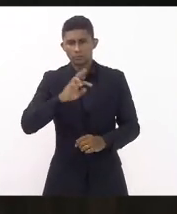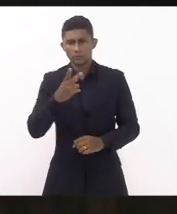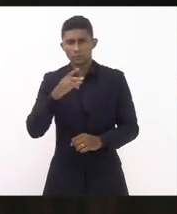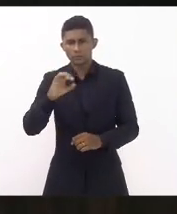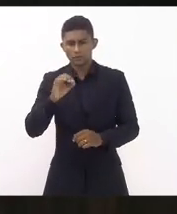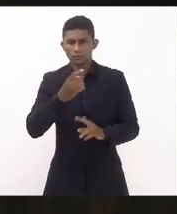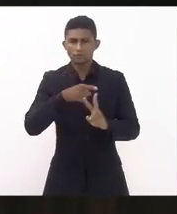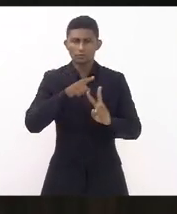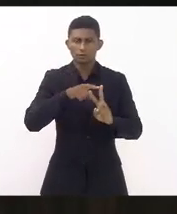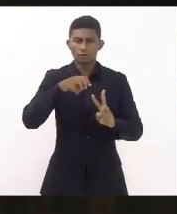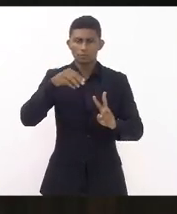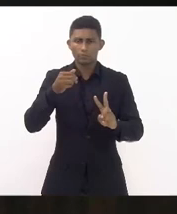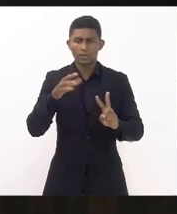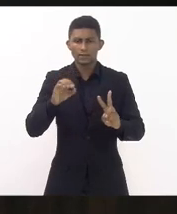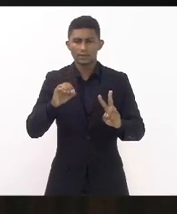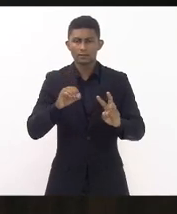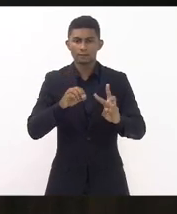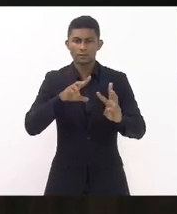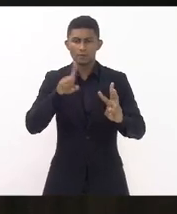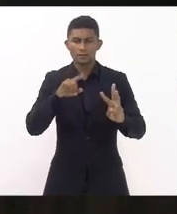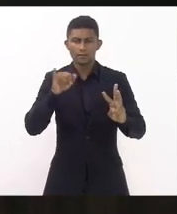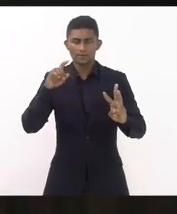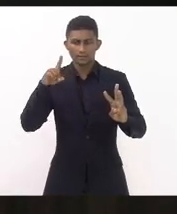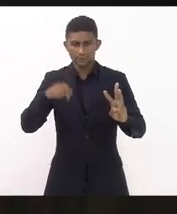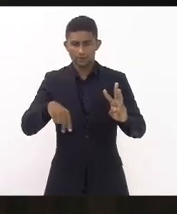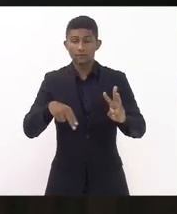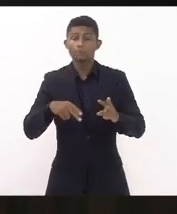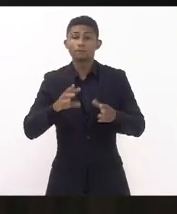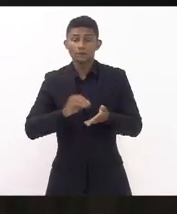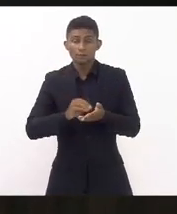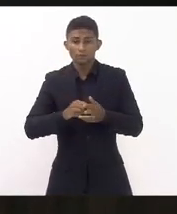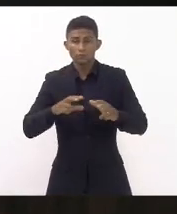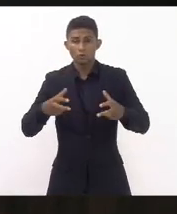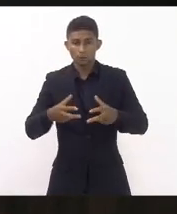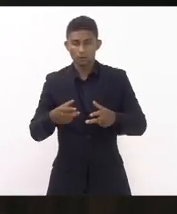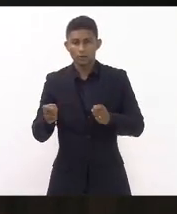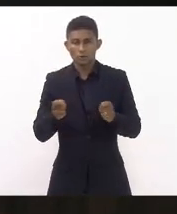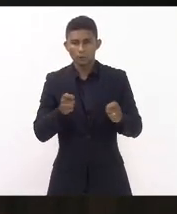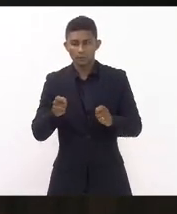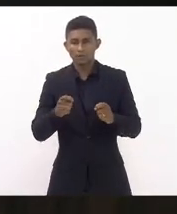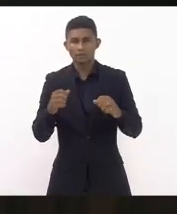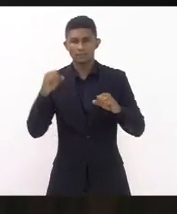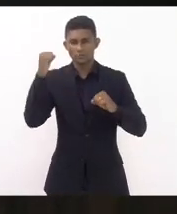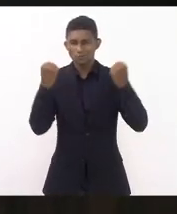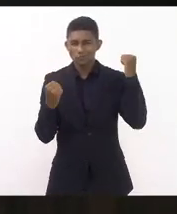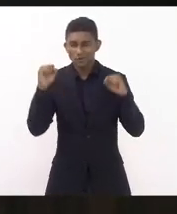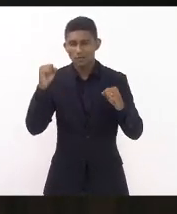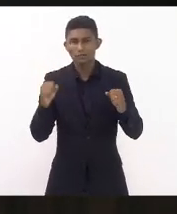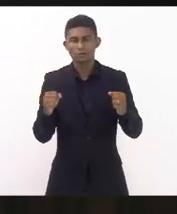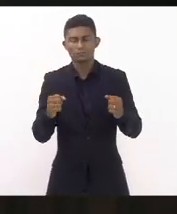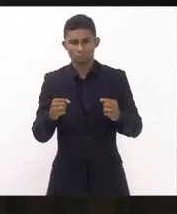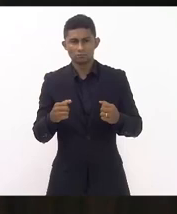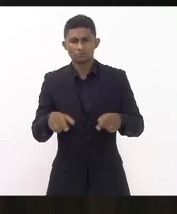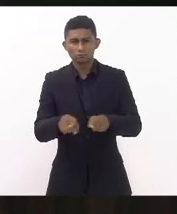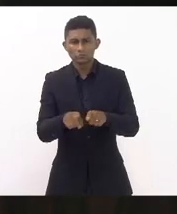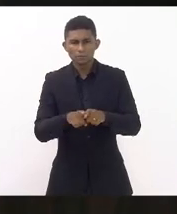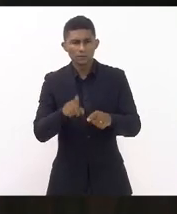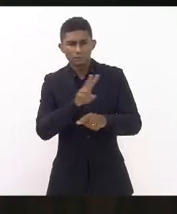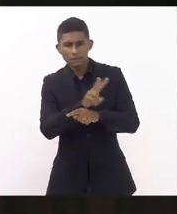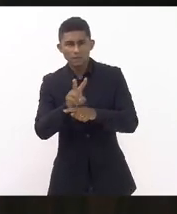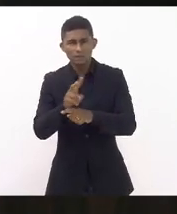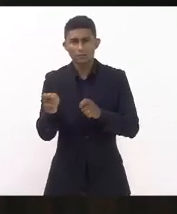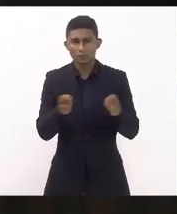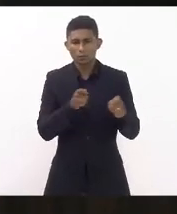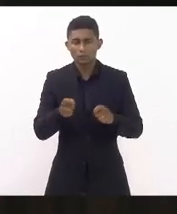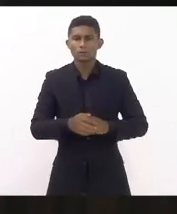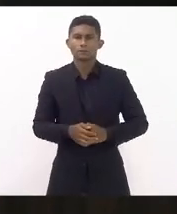Marcelo Cabeleireiro e Zeidão. Pendentes parecer das Comissões de Economia, Indústria e Comércio, Orçamento, Finanças, Fiscalização Financeira e Controle. Para